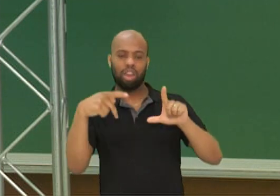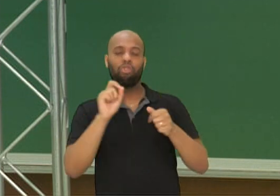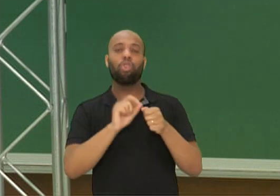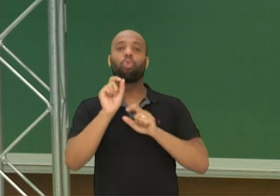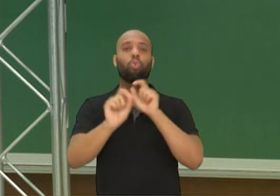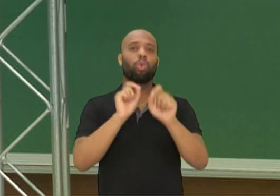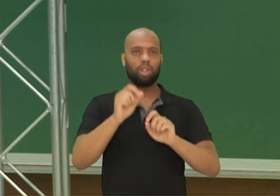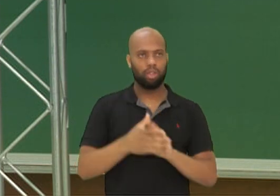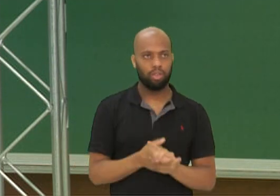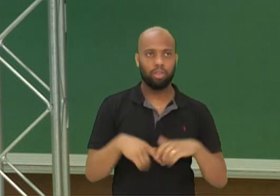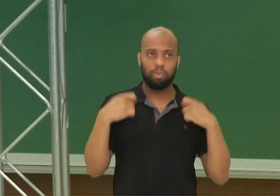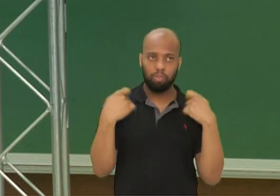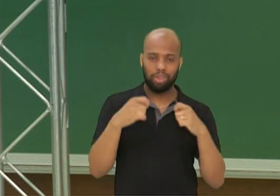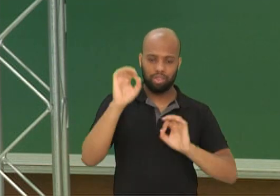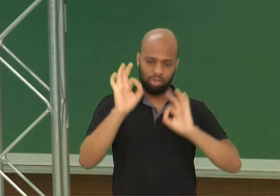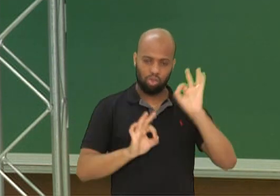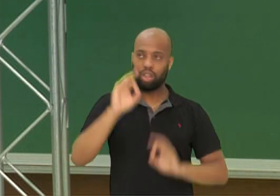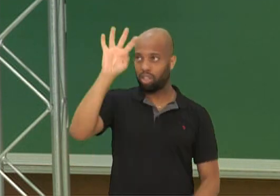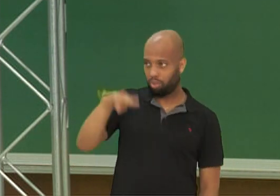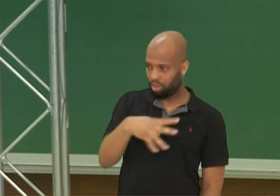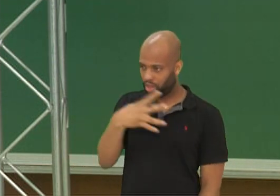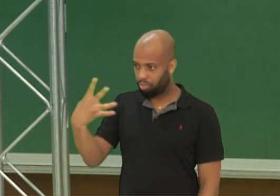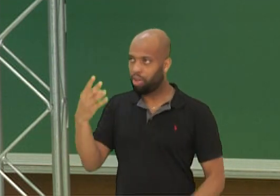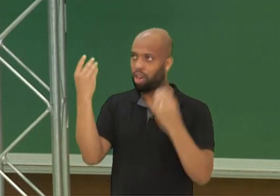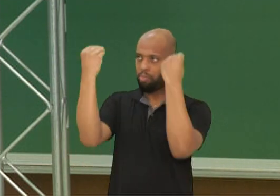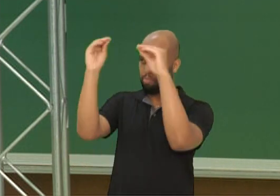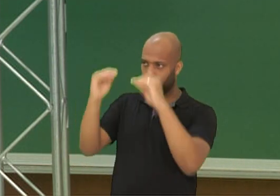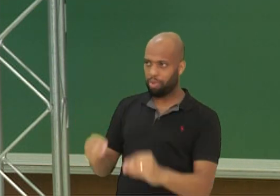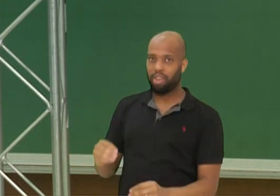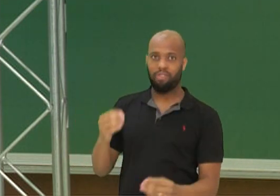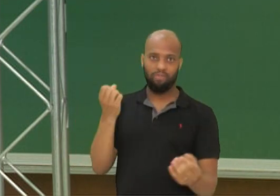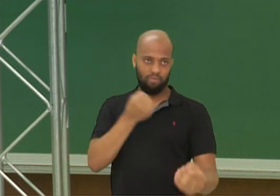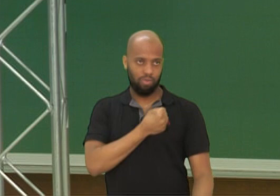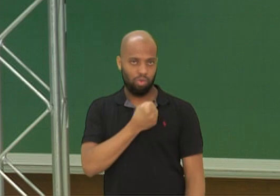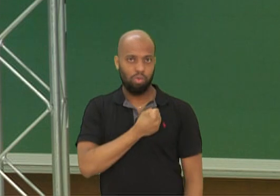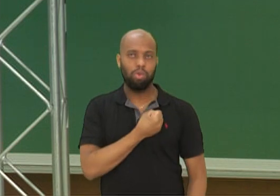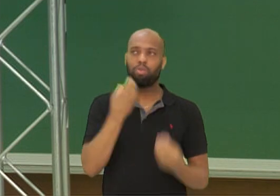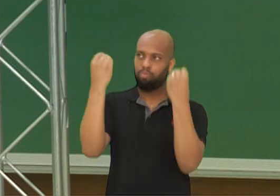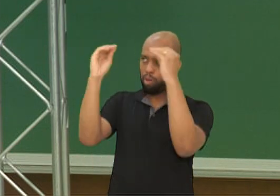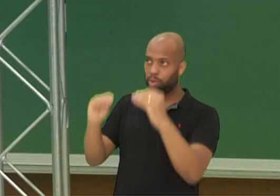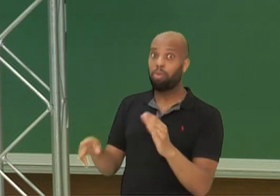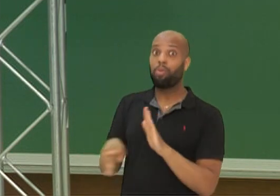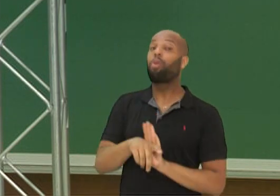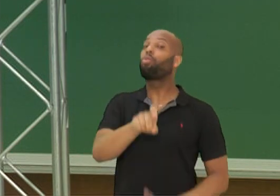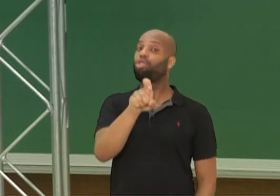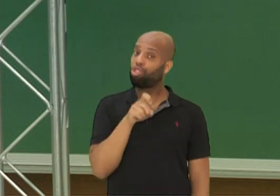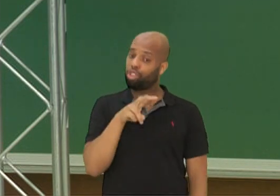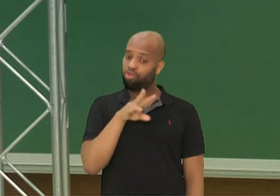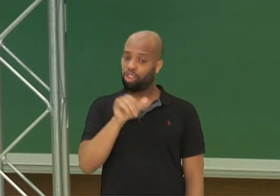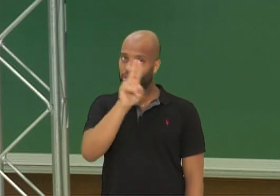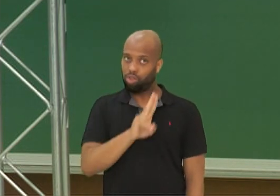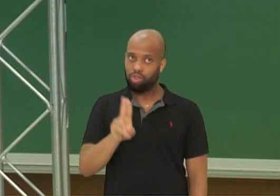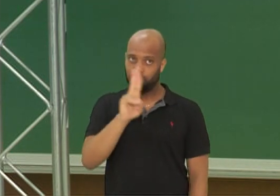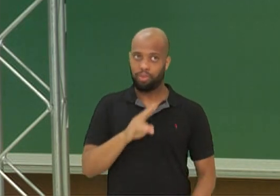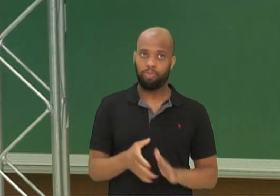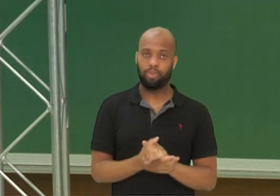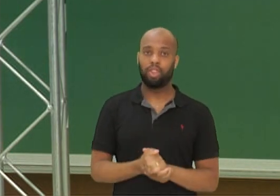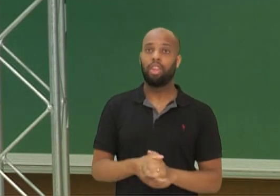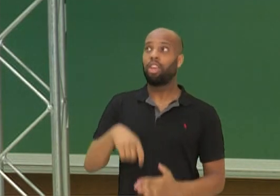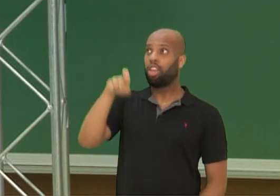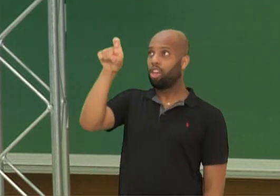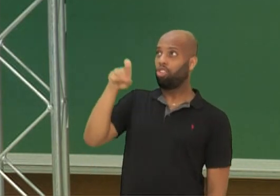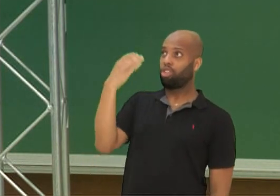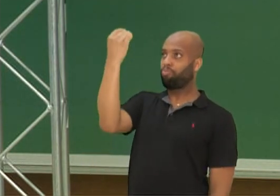função é montar uma tabela com os valores de x que você vai utilizar no gráfico. Olha só, o